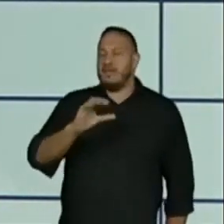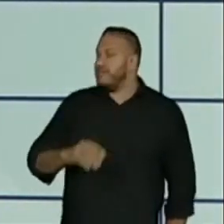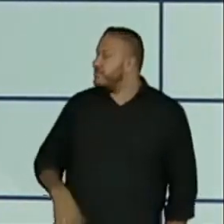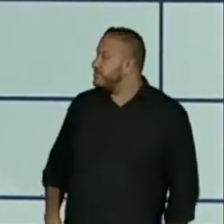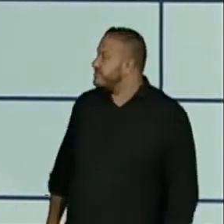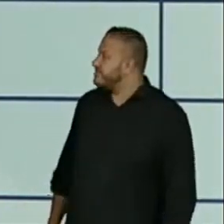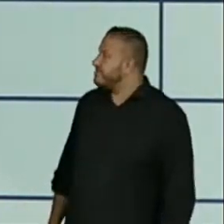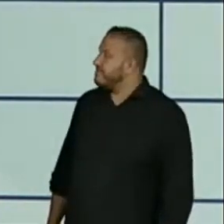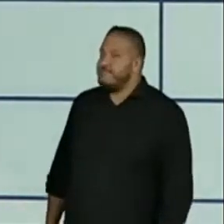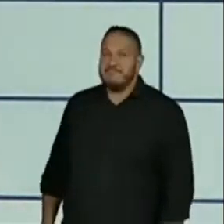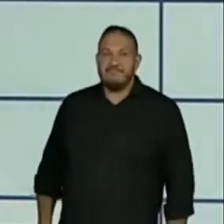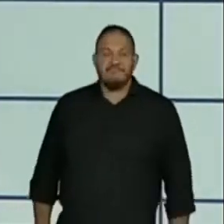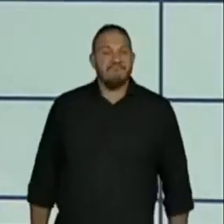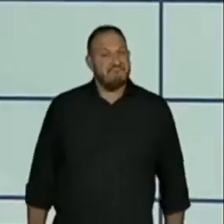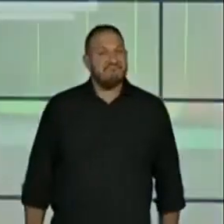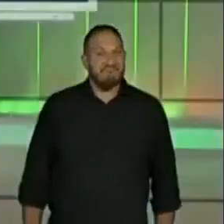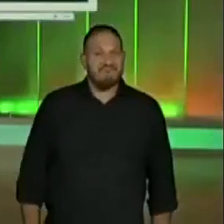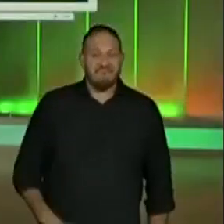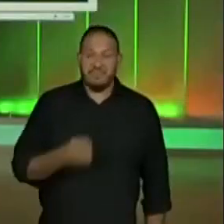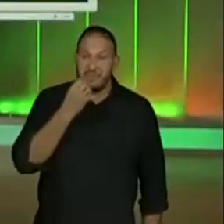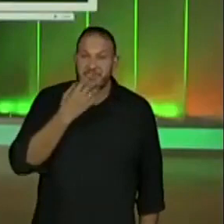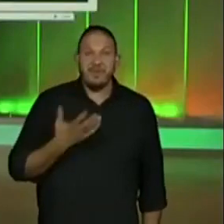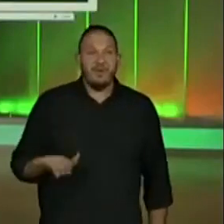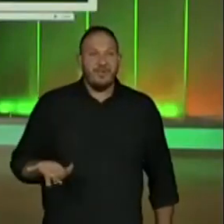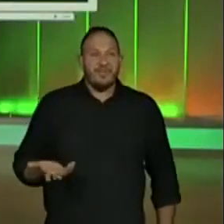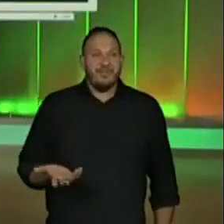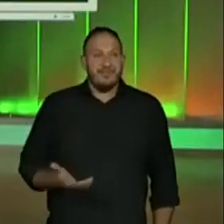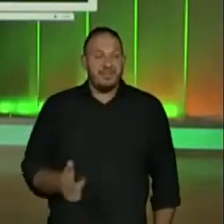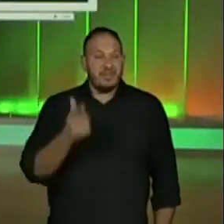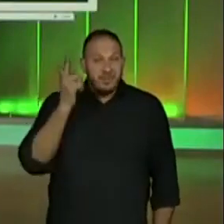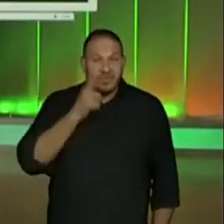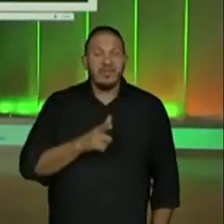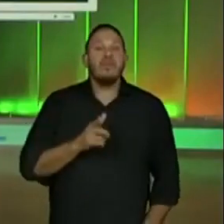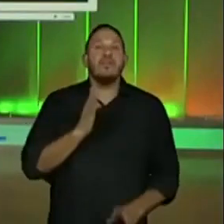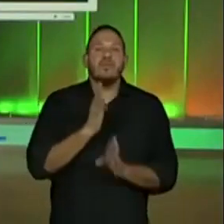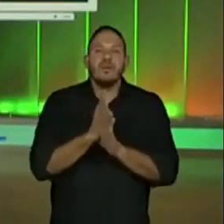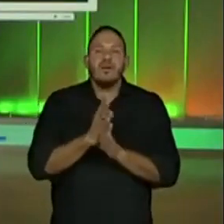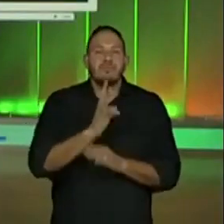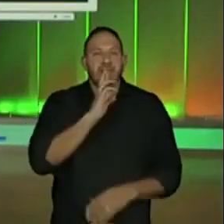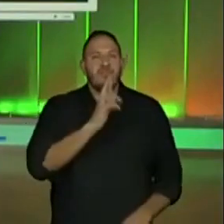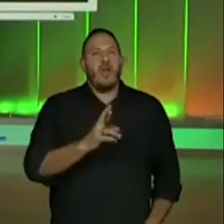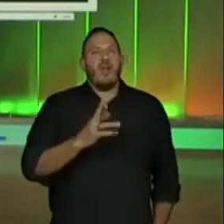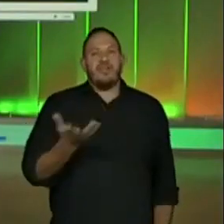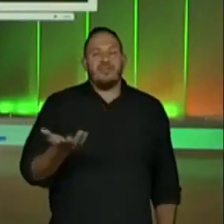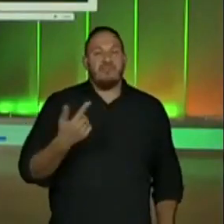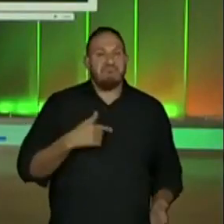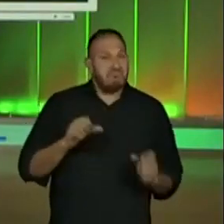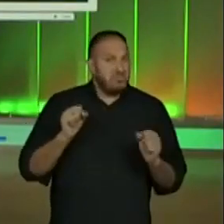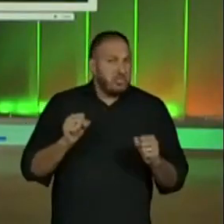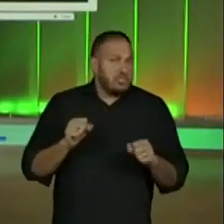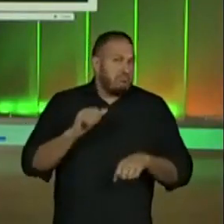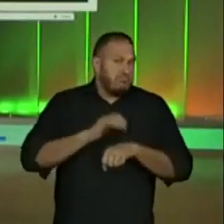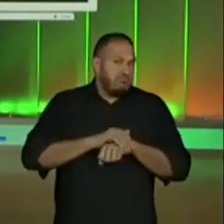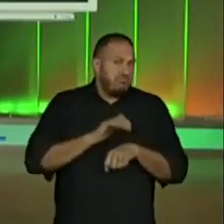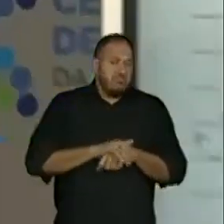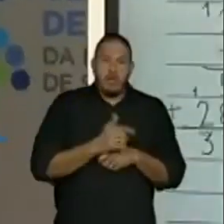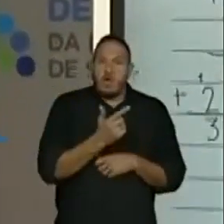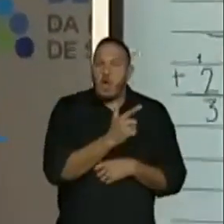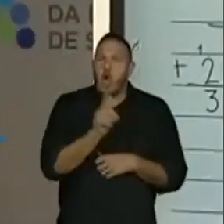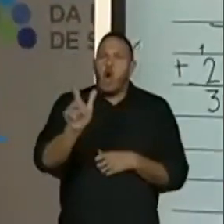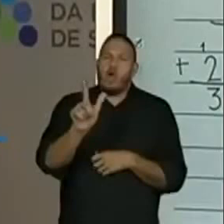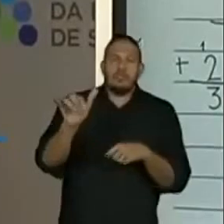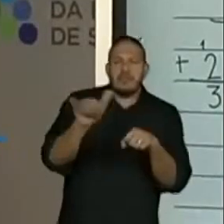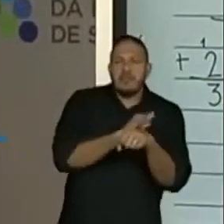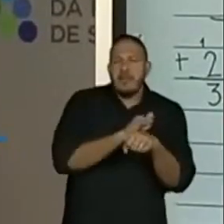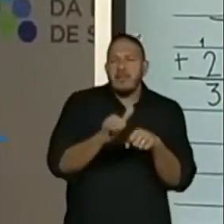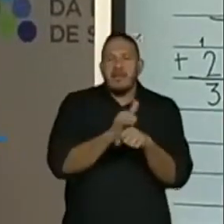33,60. Muito bom. Chegamos aí, então, a um resultado. Poderíamos ter outras maneiras de